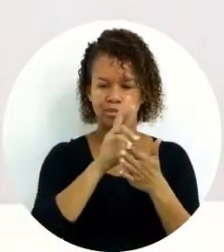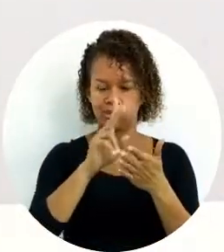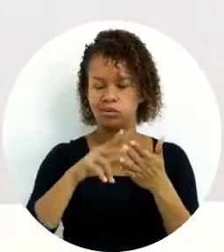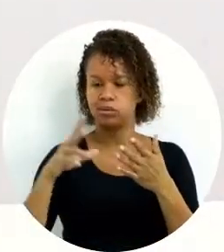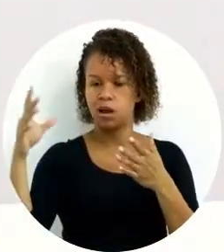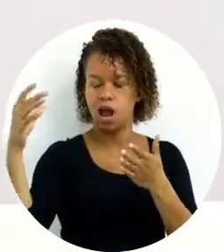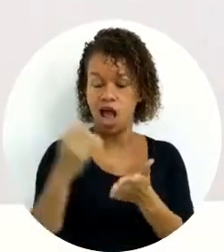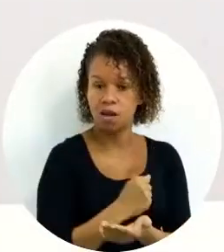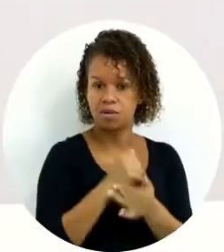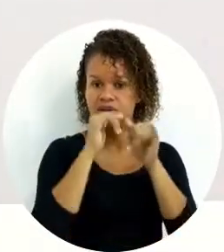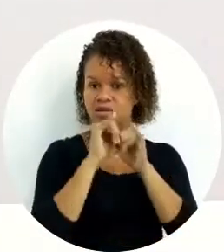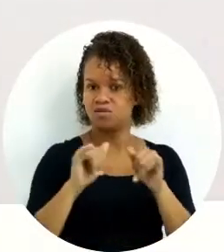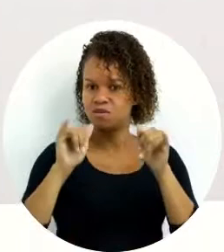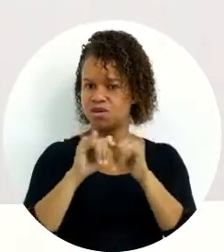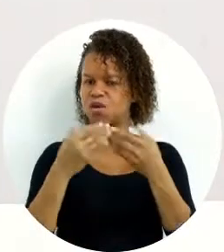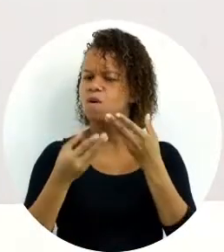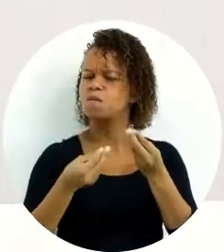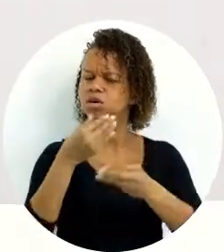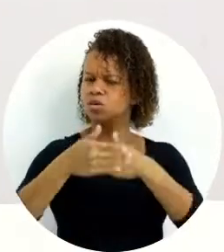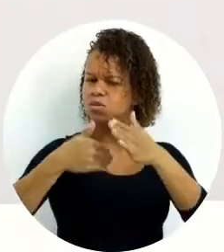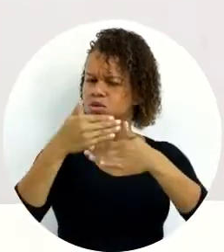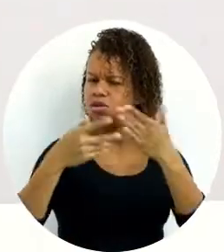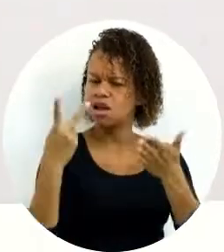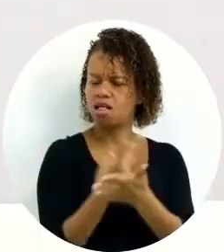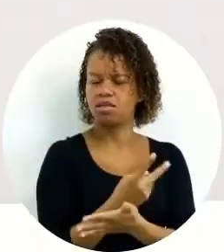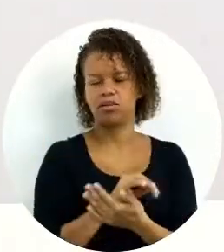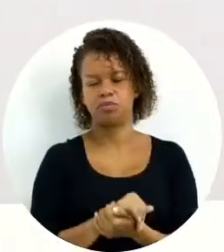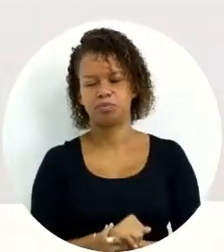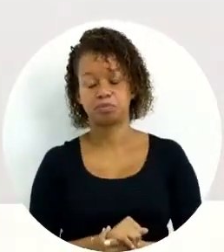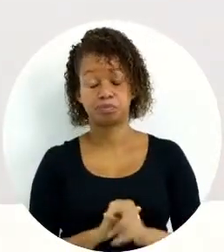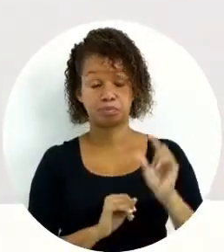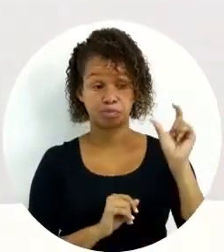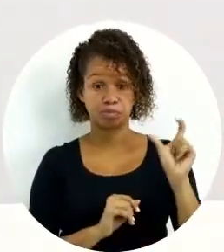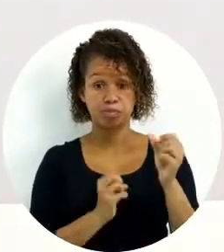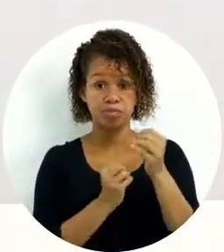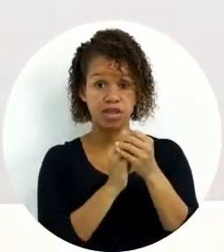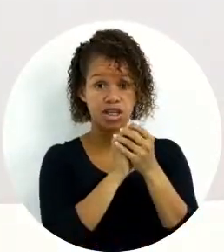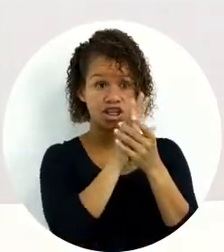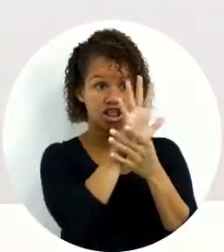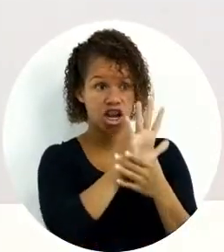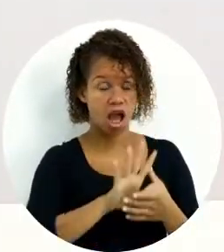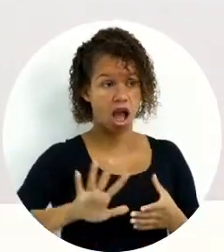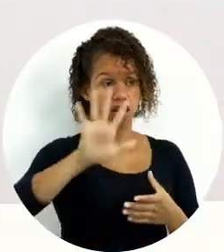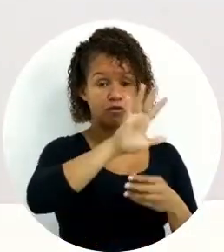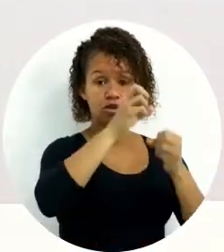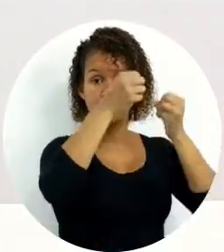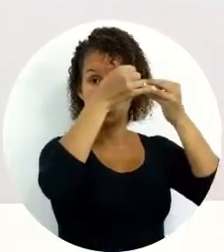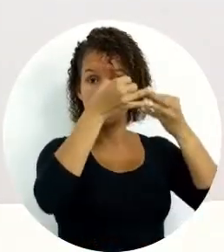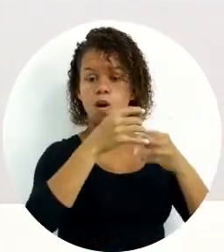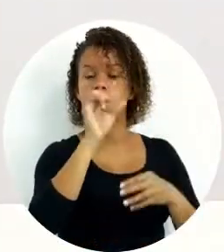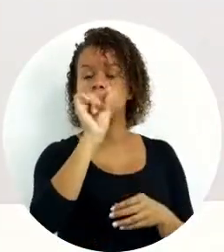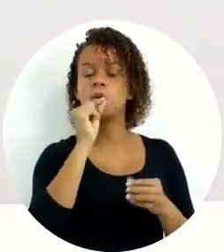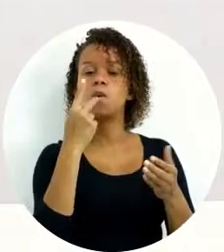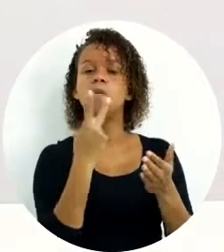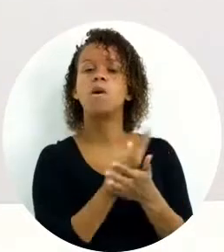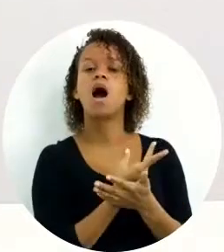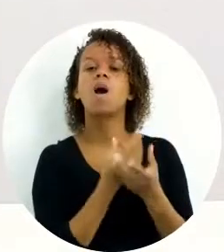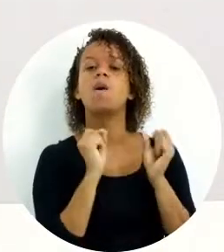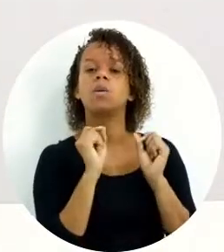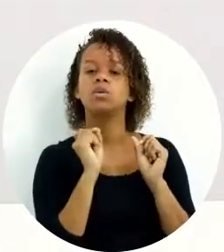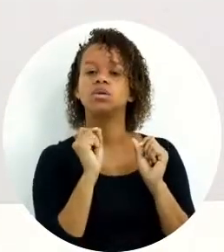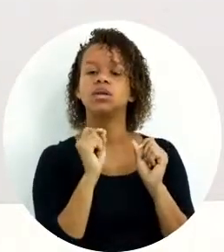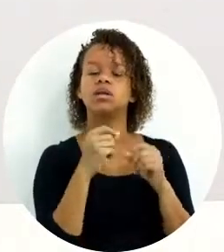recuperação de informação. Mas como é que esse processo é realizado? Nesse próximo slide eu vou explicar um pouco como é realizado